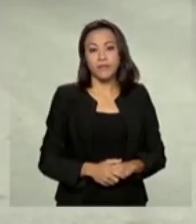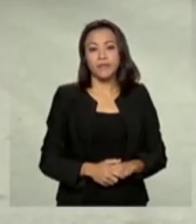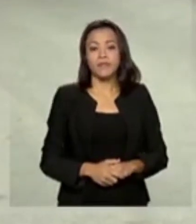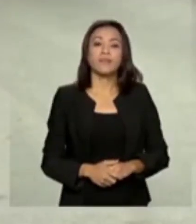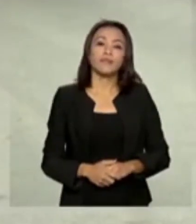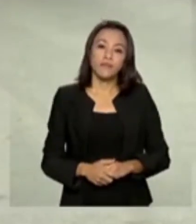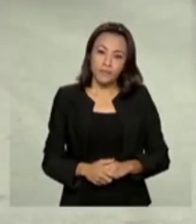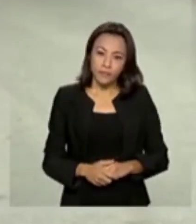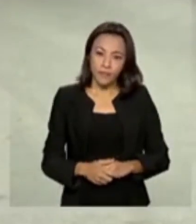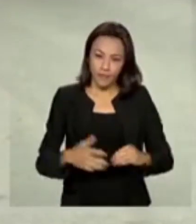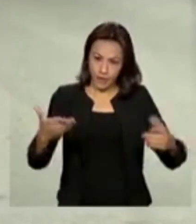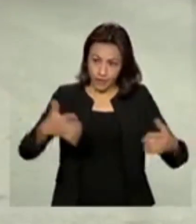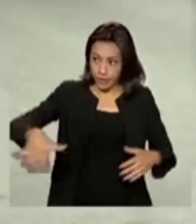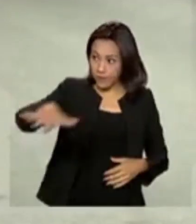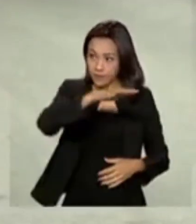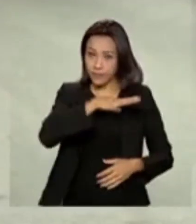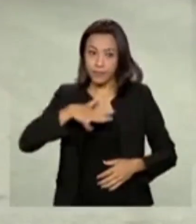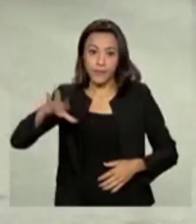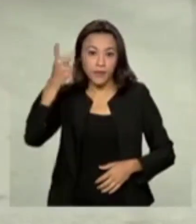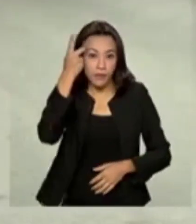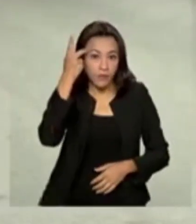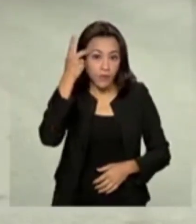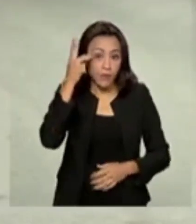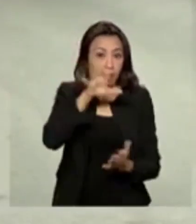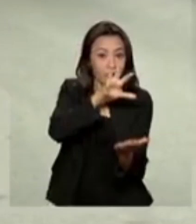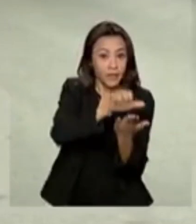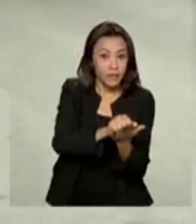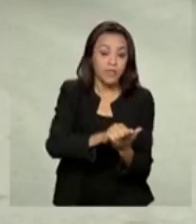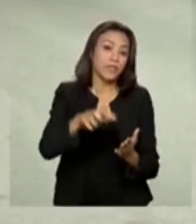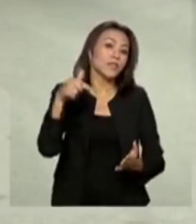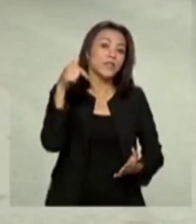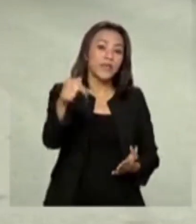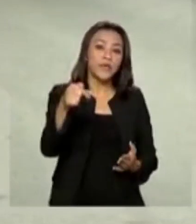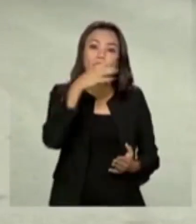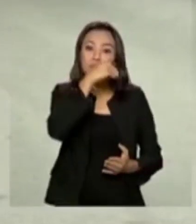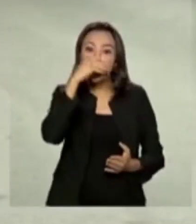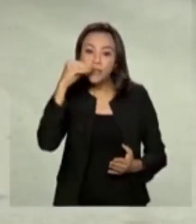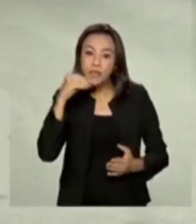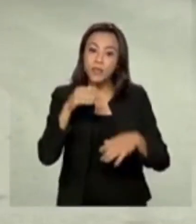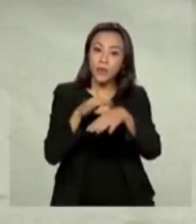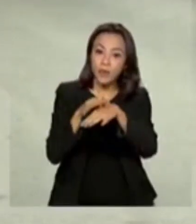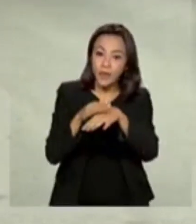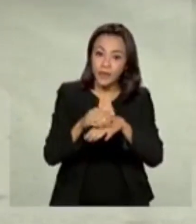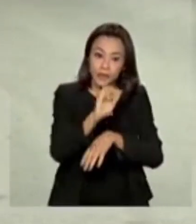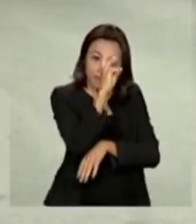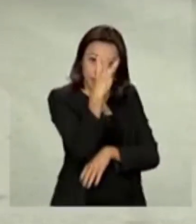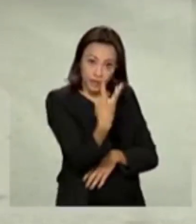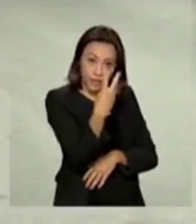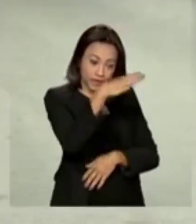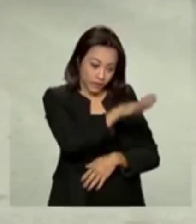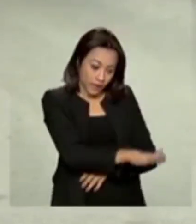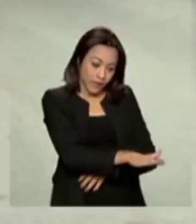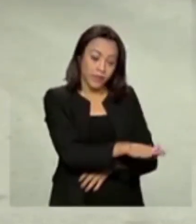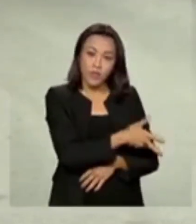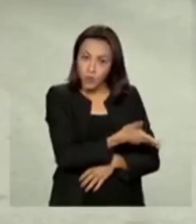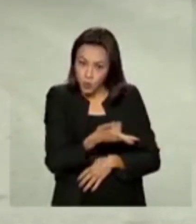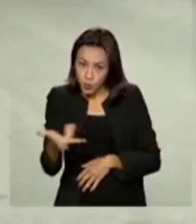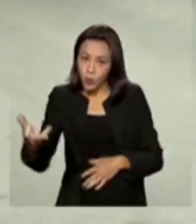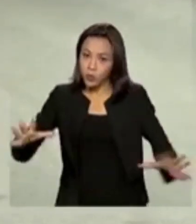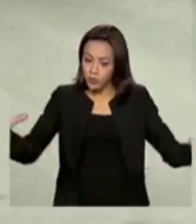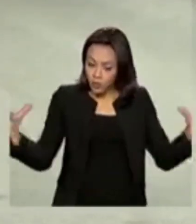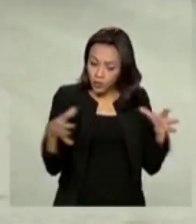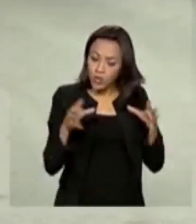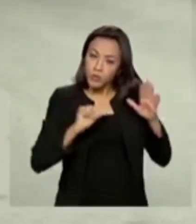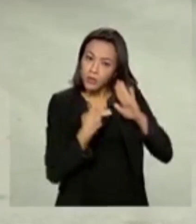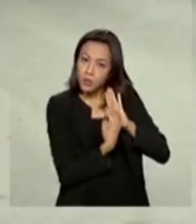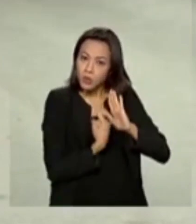E a cidade de São Paulo registra aí 7 adolescentes com a doença e 3 crianças. Todos seguem em isolamento,